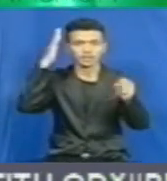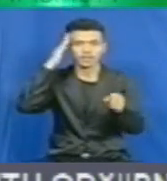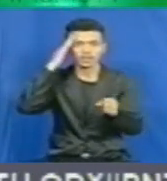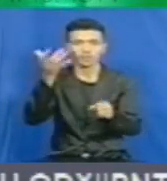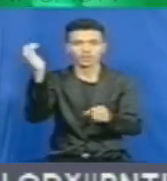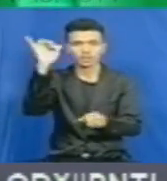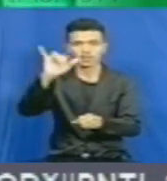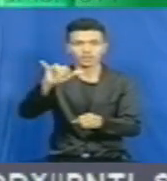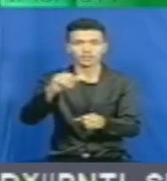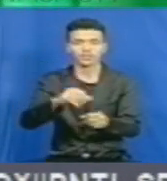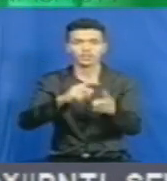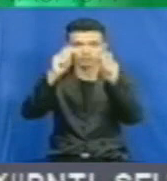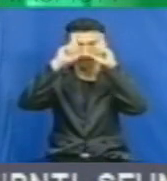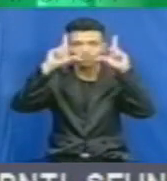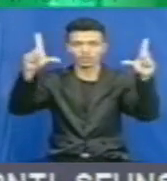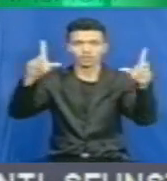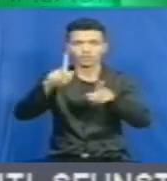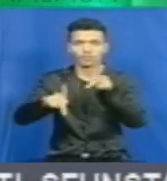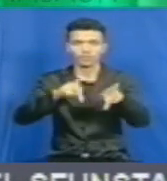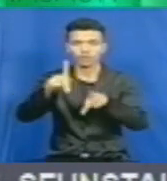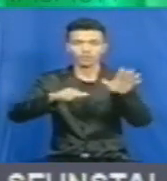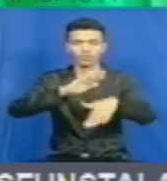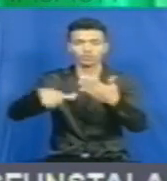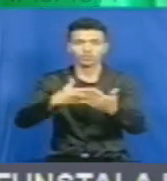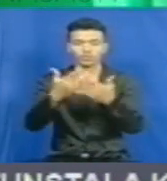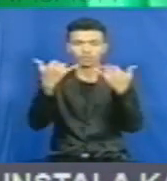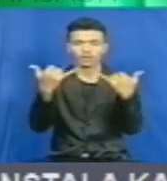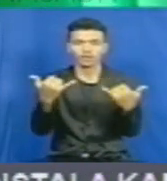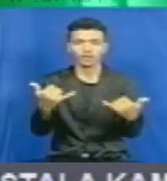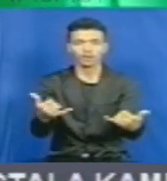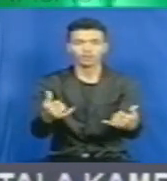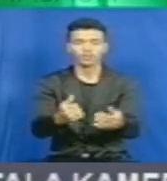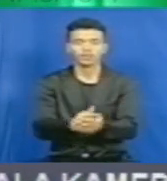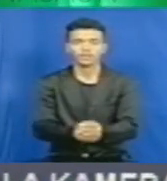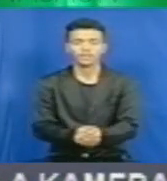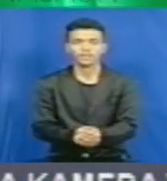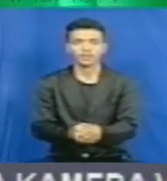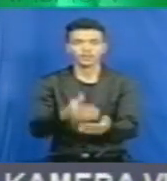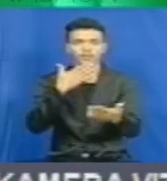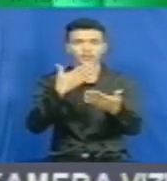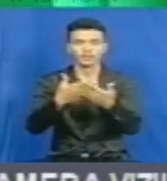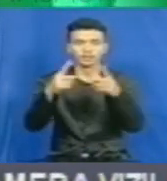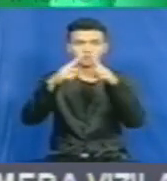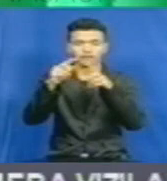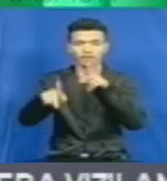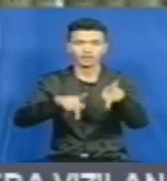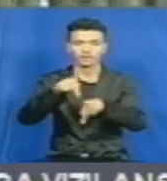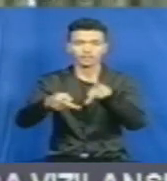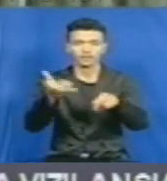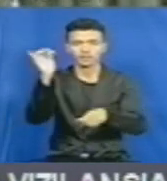sira timoraron doma ba po vot hot ne vema agora dauki sirau sinti Ida azura nene tiak tebes ba povosiren nia